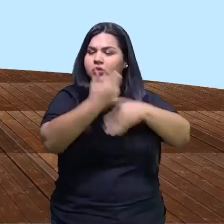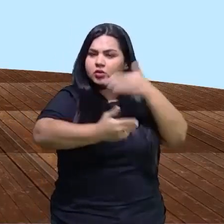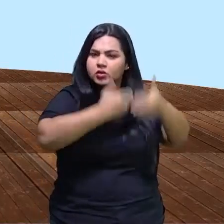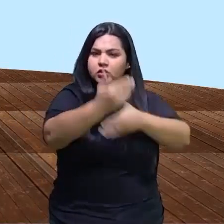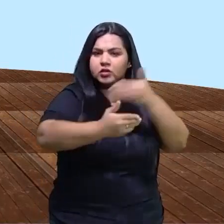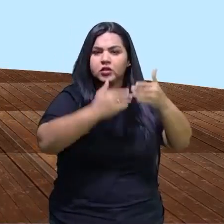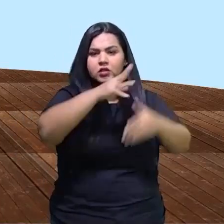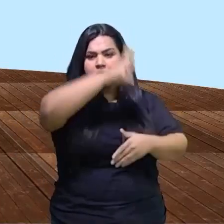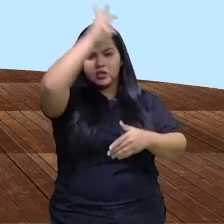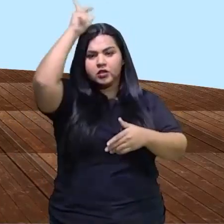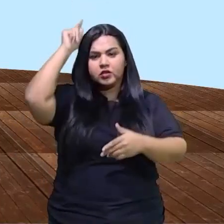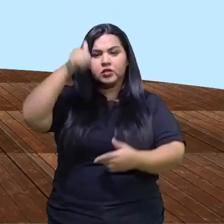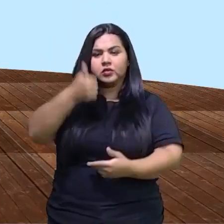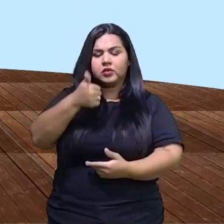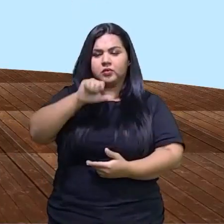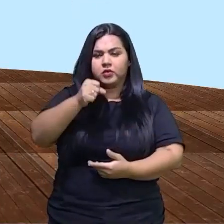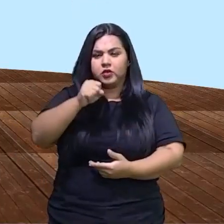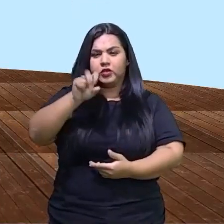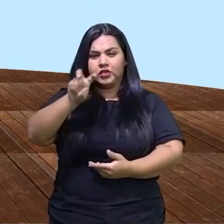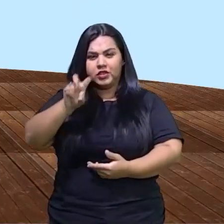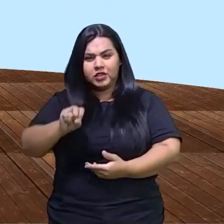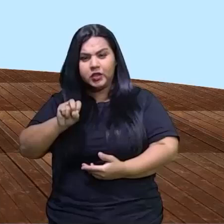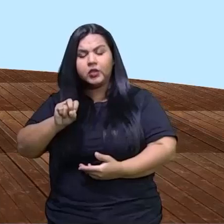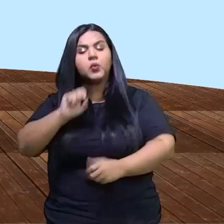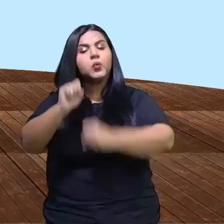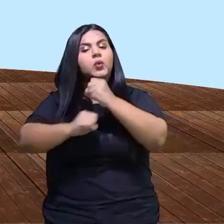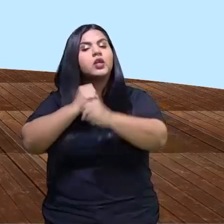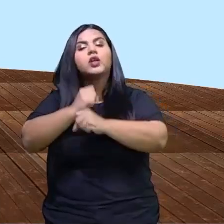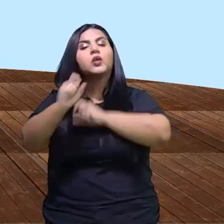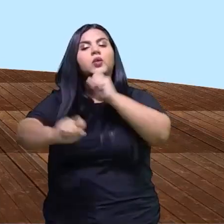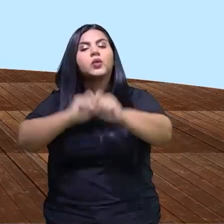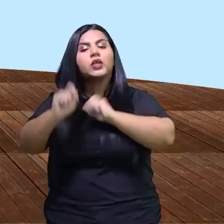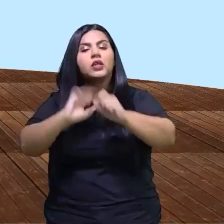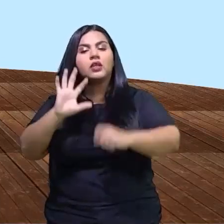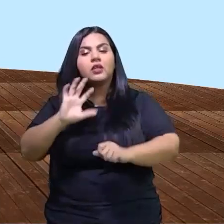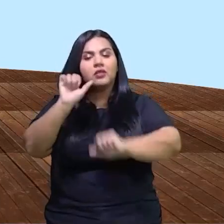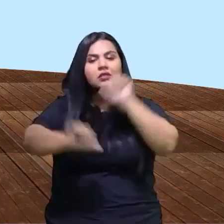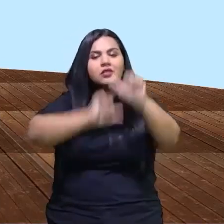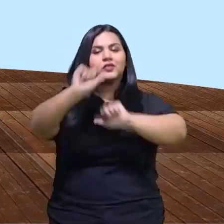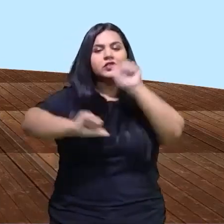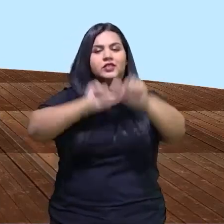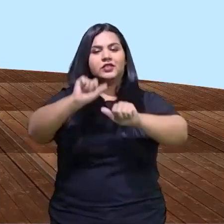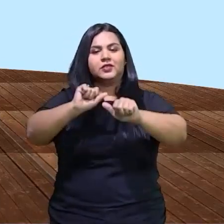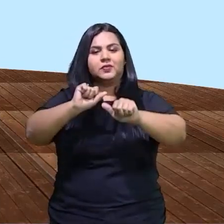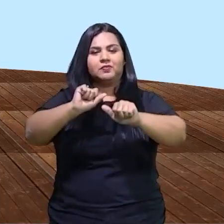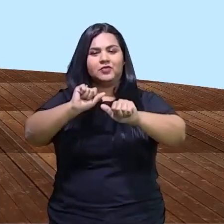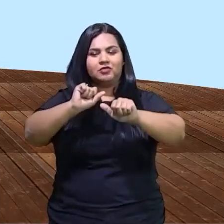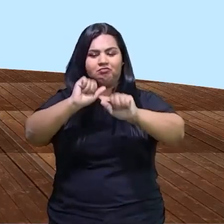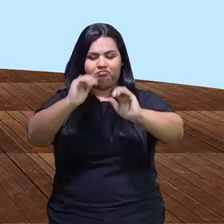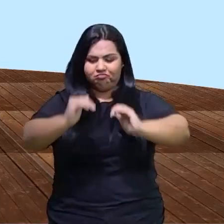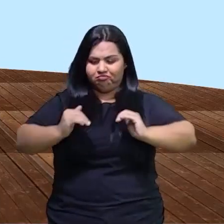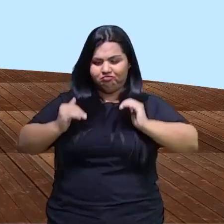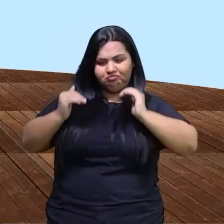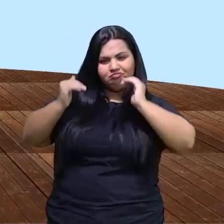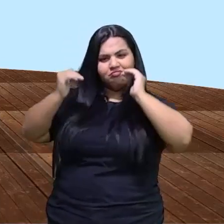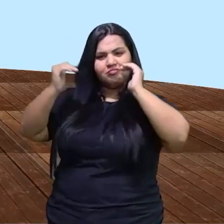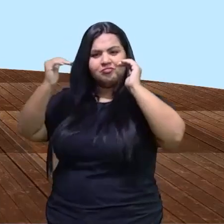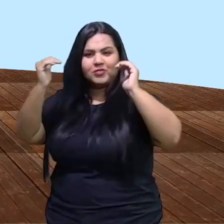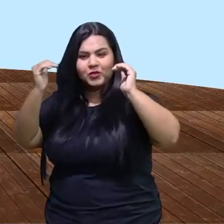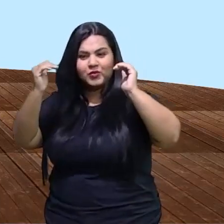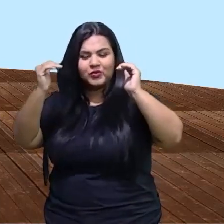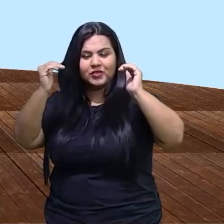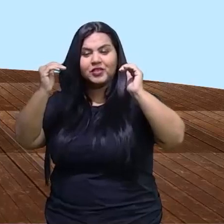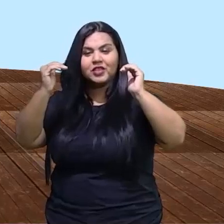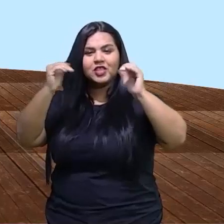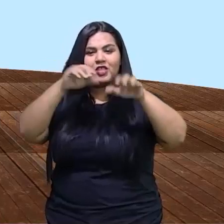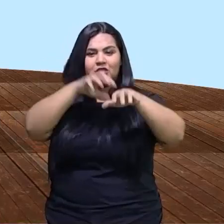Amazonas conseguiu em 1850 o que tanto queria, se tornou categoria de província e o mapa foi atualizado.